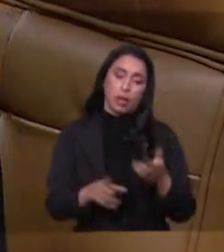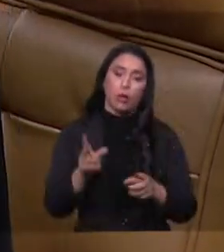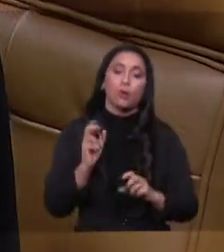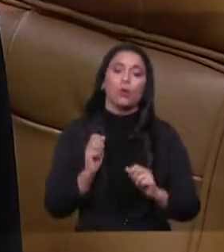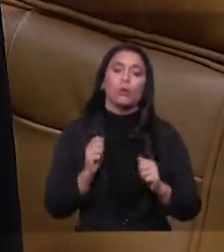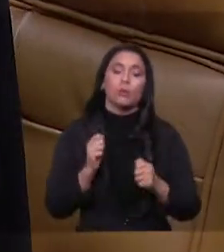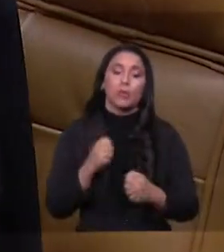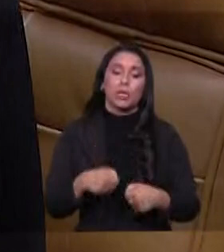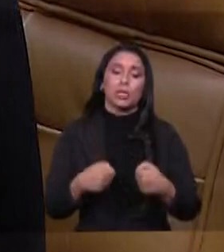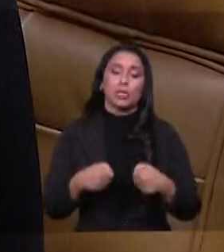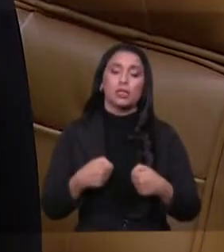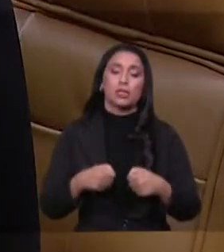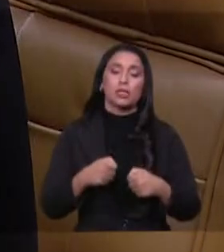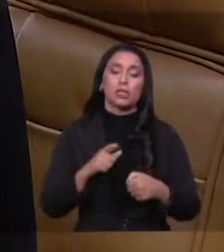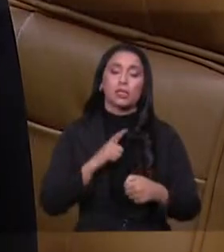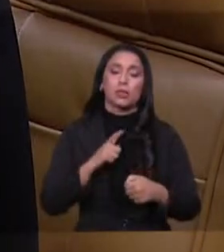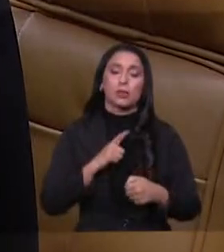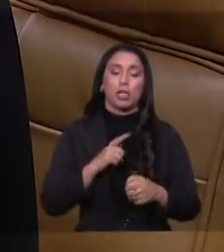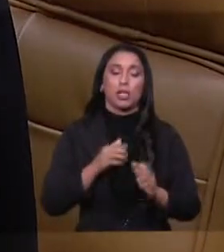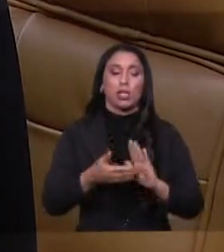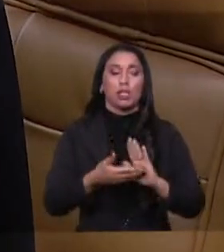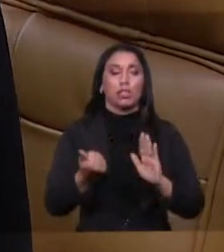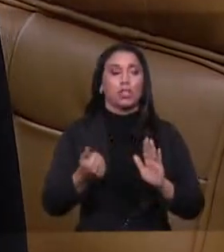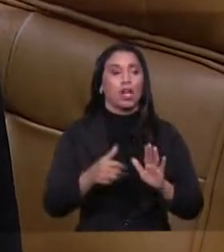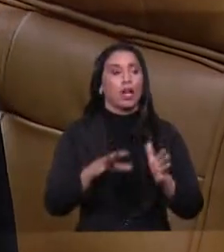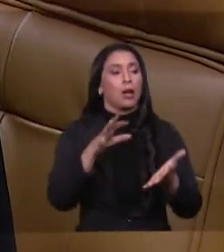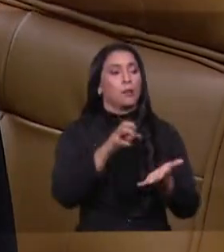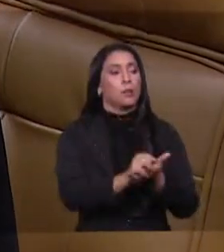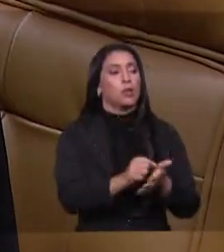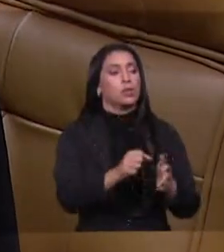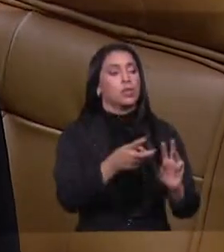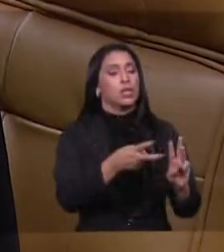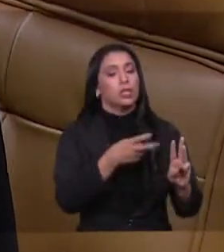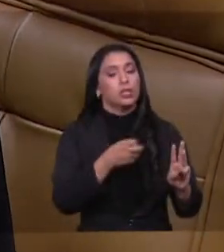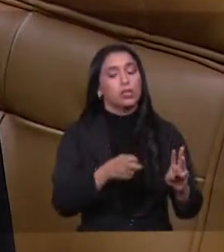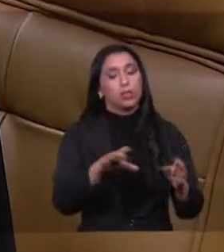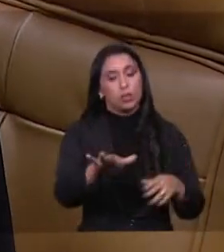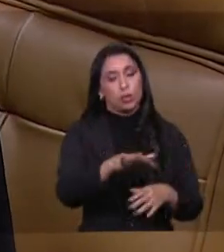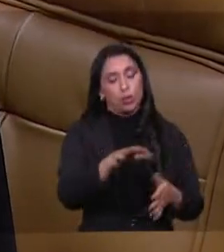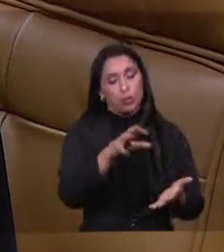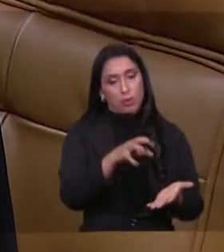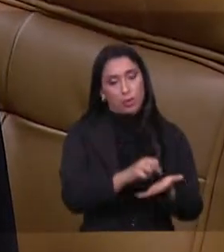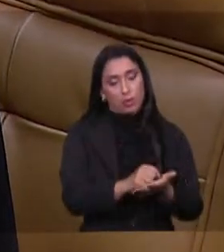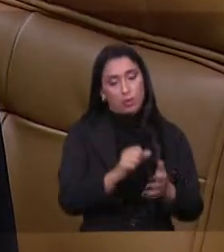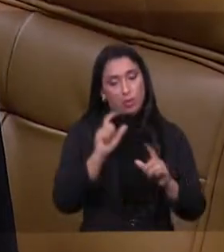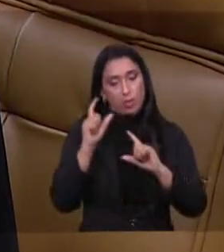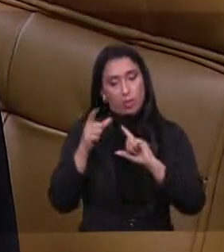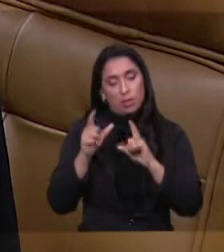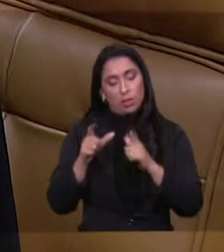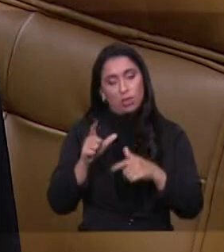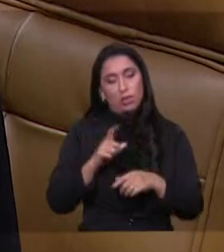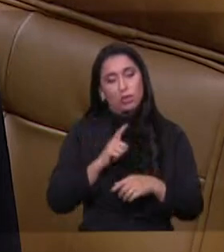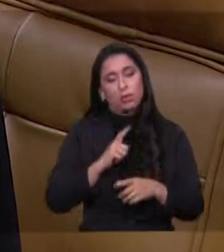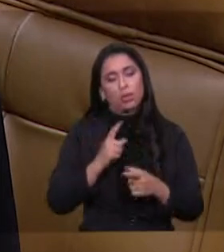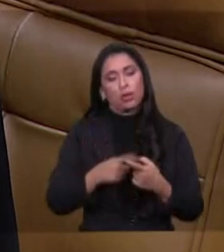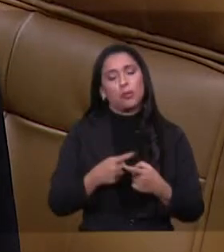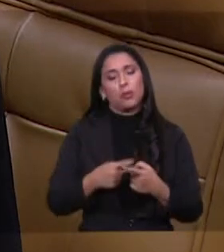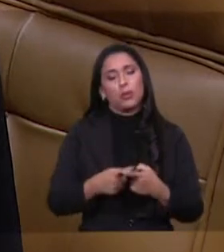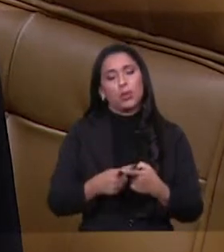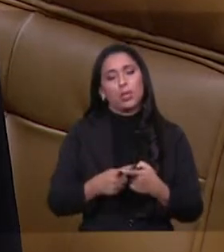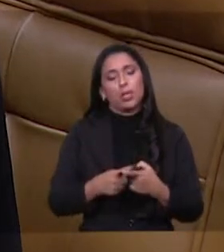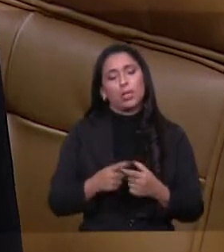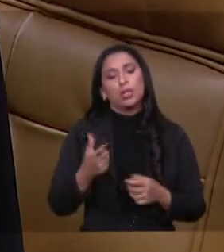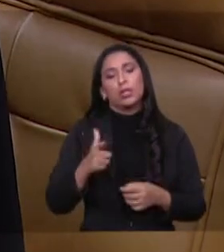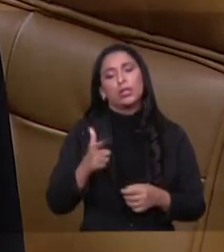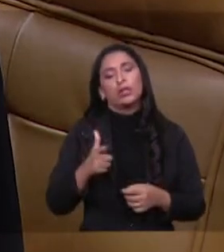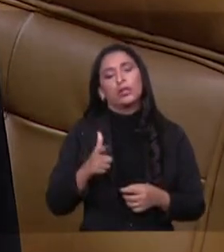idôneo para afastar a posse indígena sobre a área de ocupação tradicional, também não prospera. Isso porque, para além de não